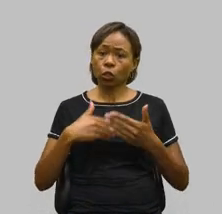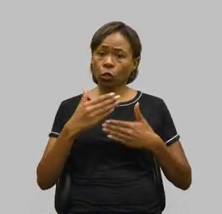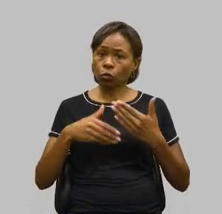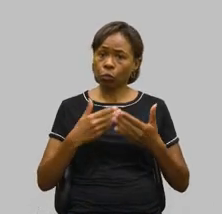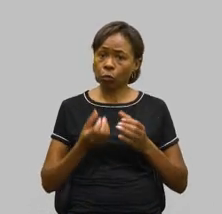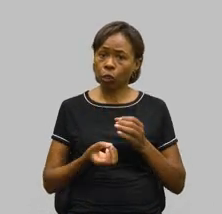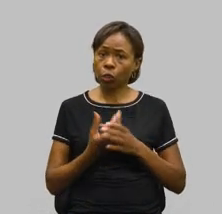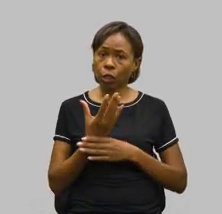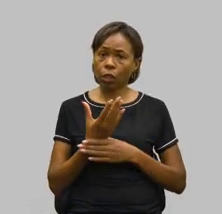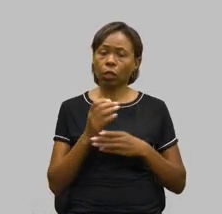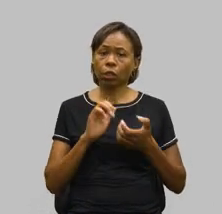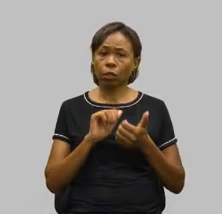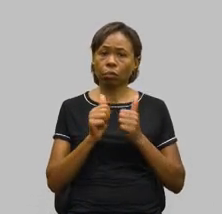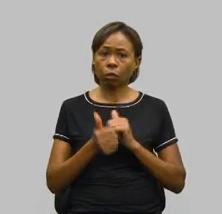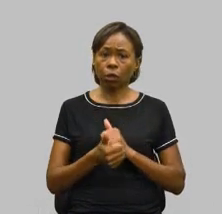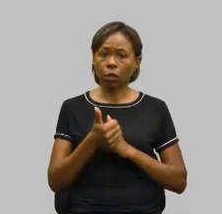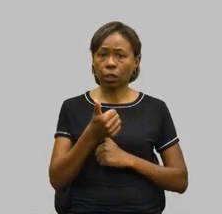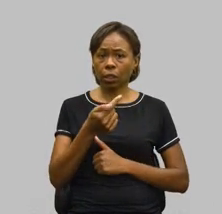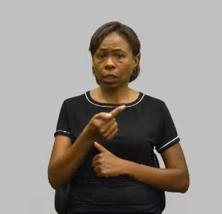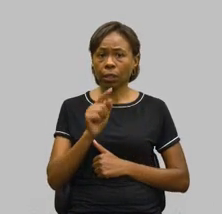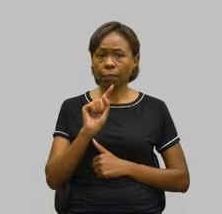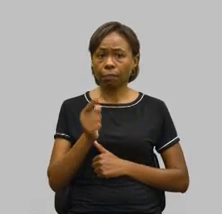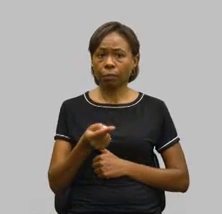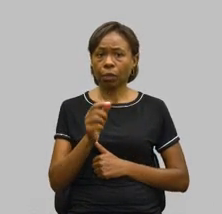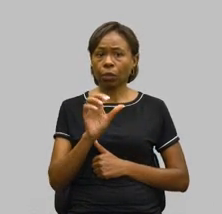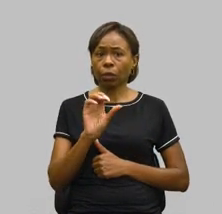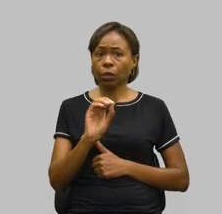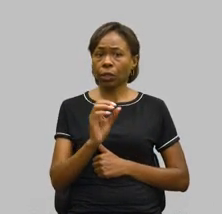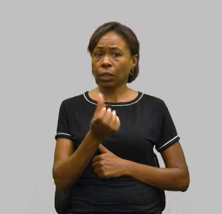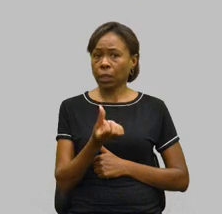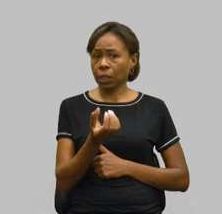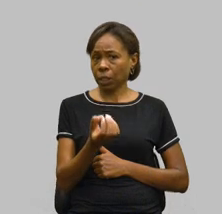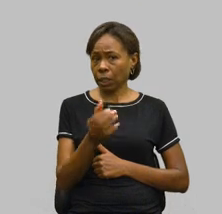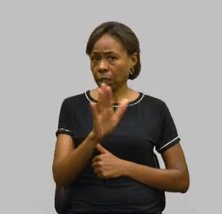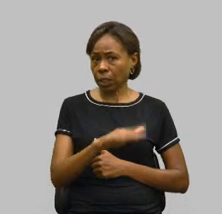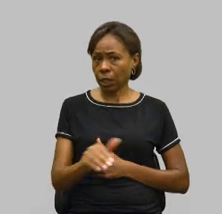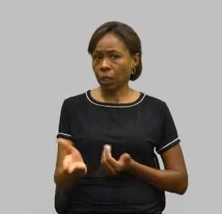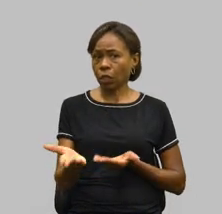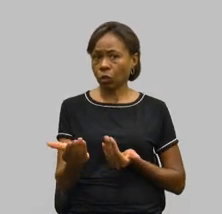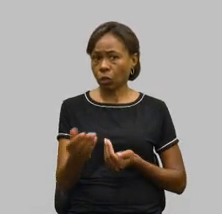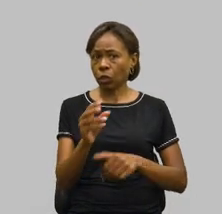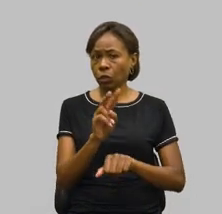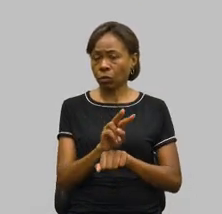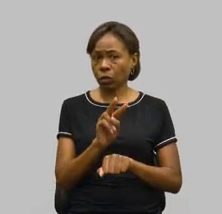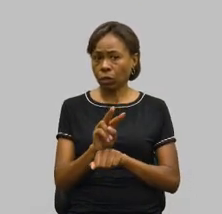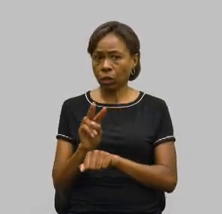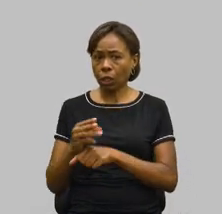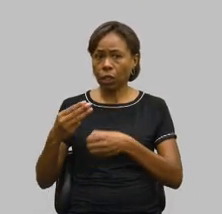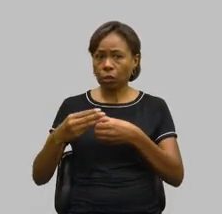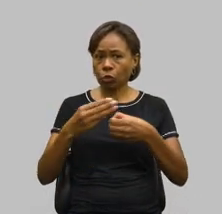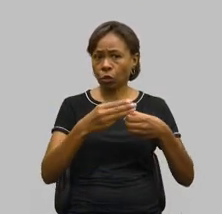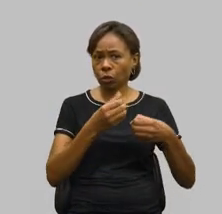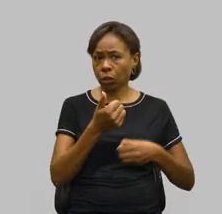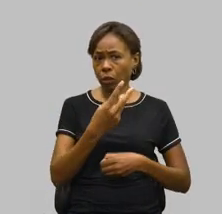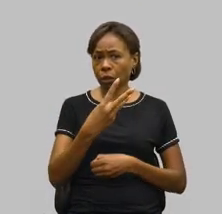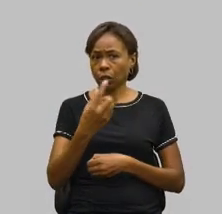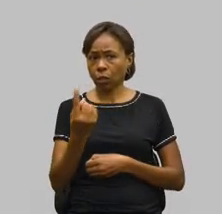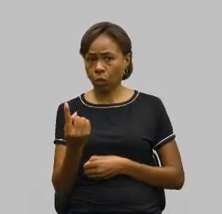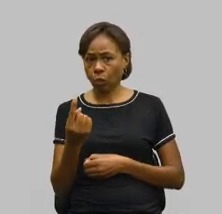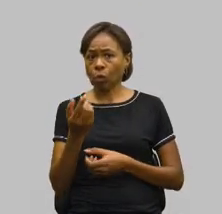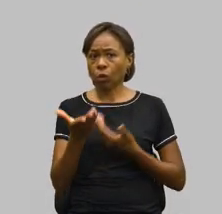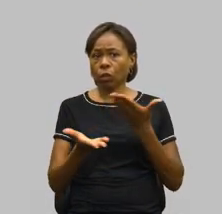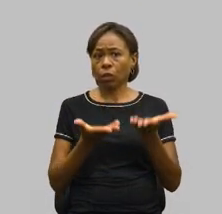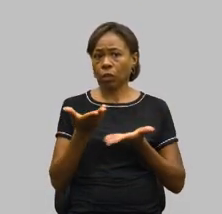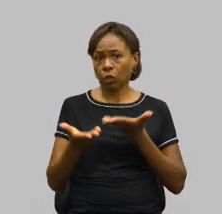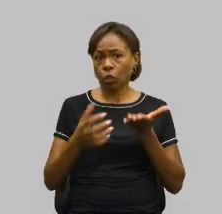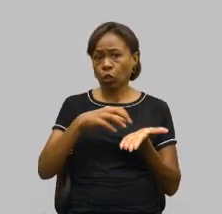16 e 17.060 crianças e adolescentes de 131 municípios diferentes atendidos em núcleos esportivos